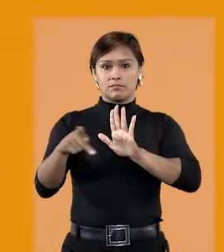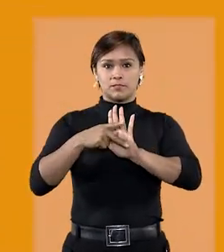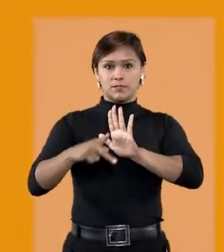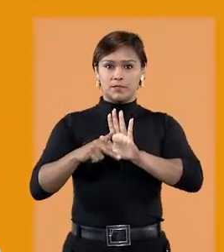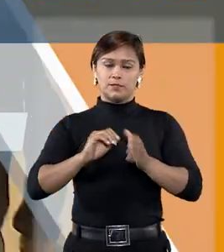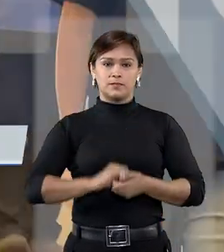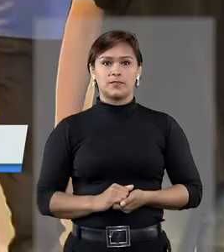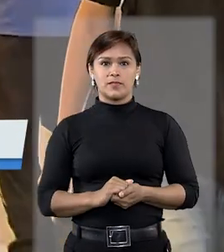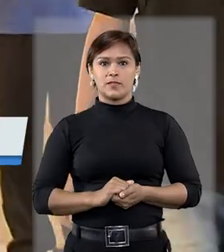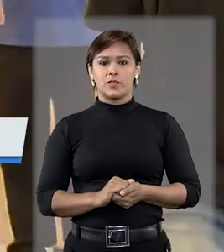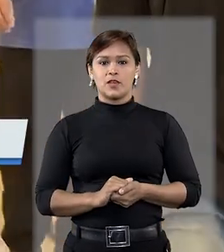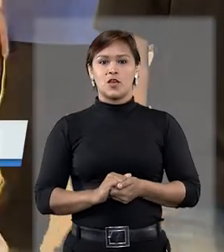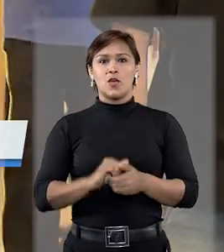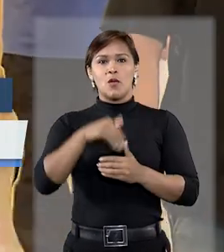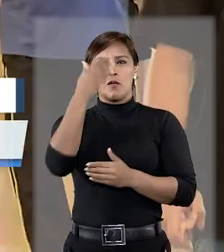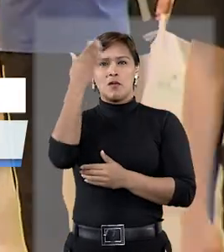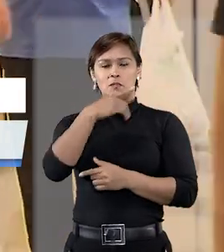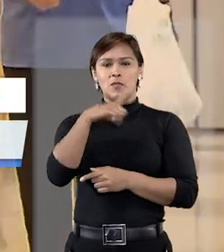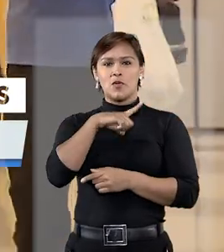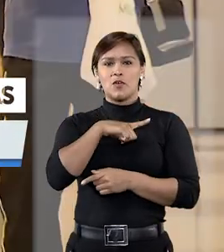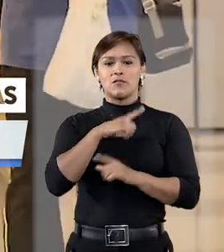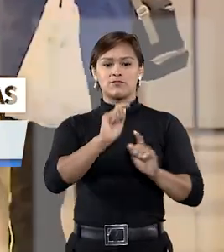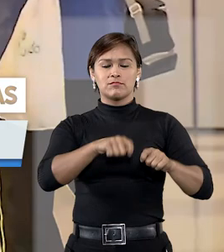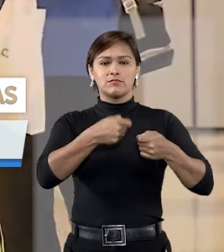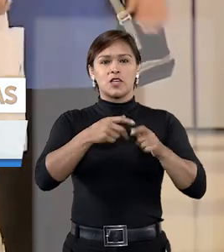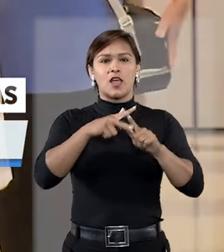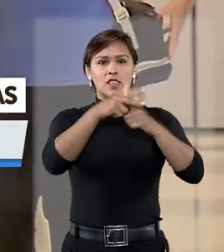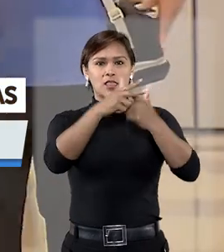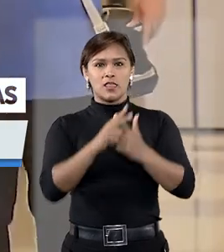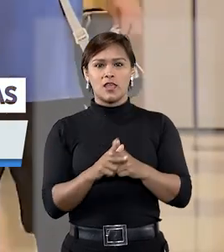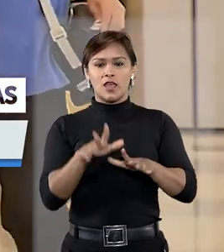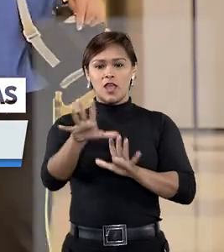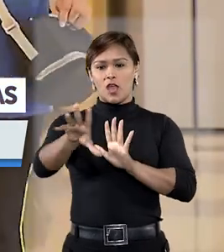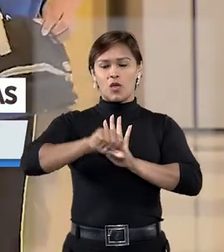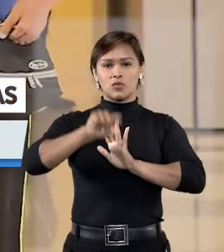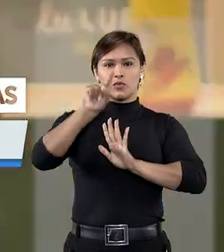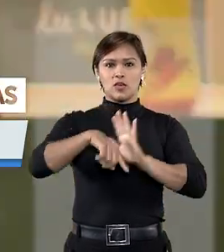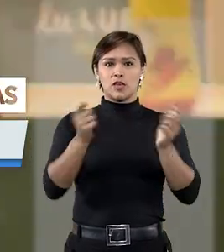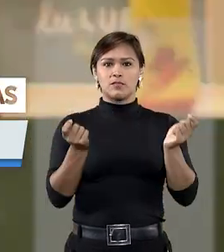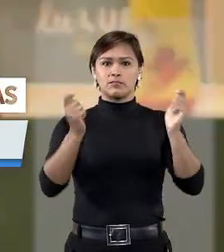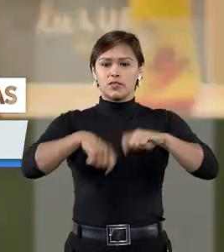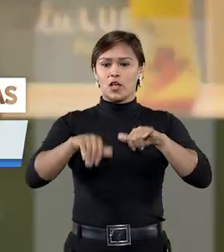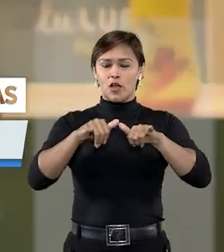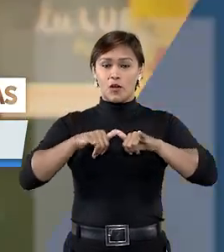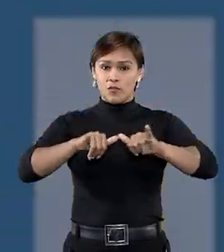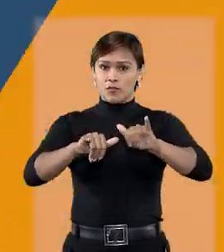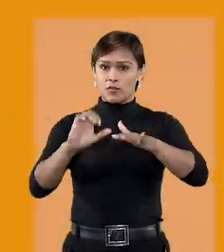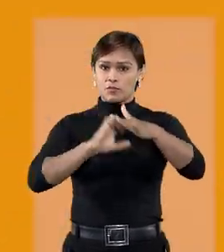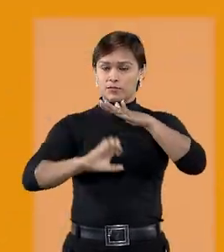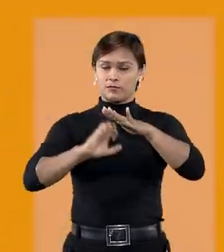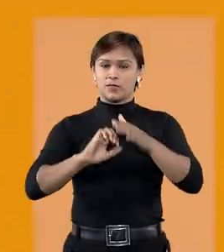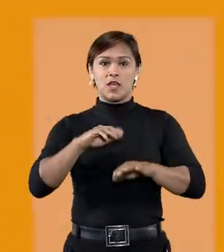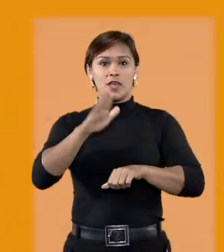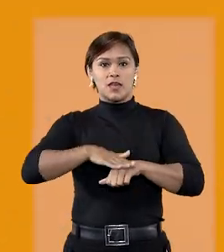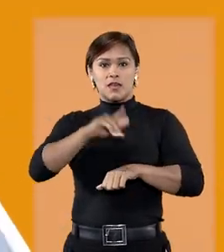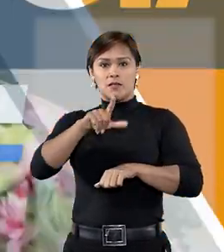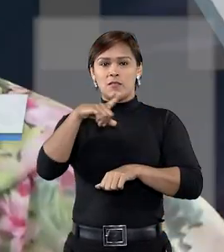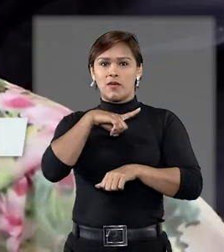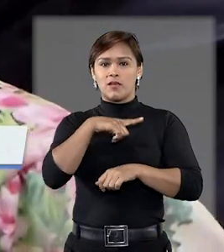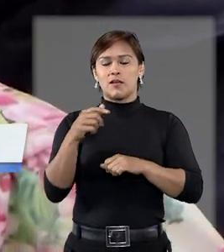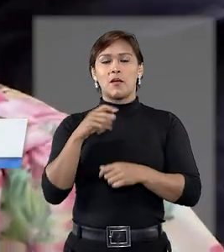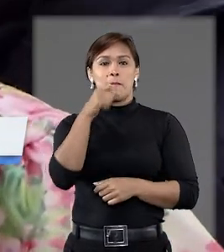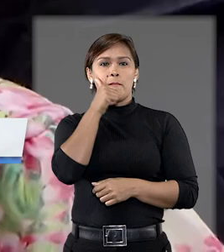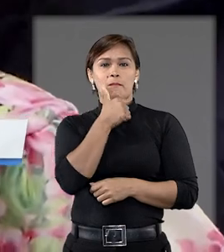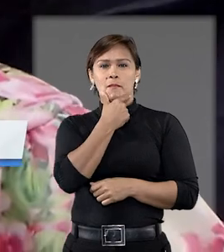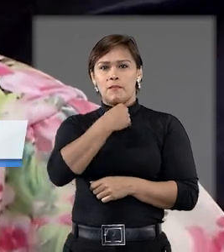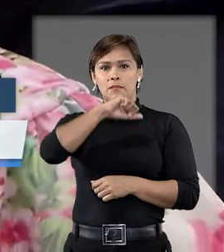domínio. Comprovar inexistência de defeito em ação de consumo cabe ao fornecedor. E mais,